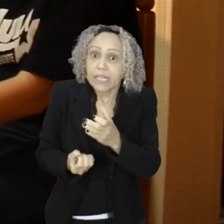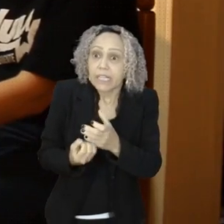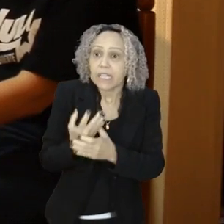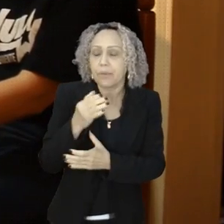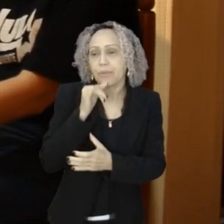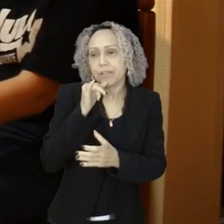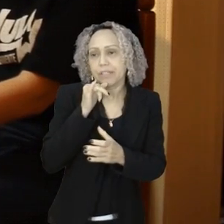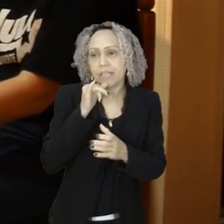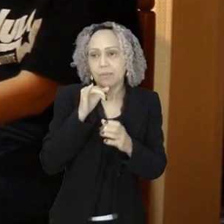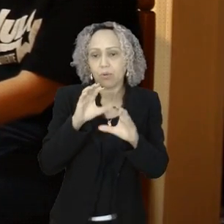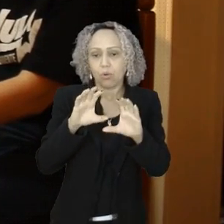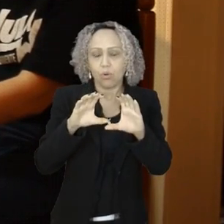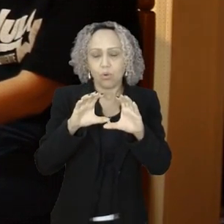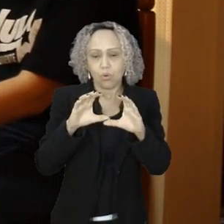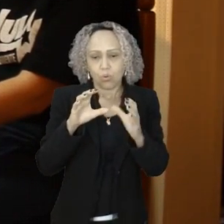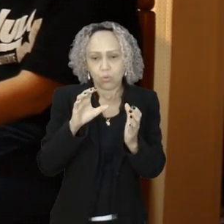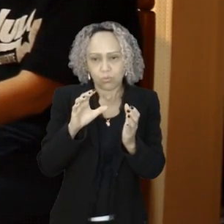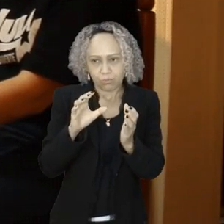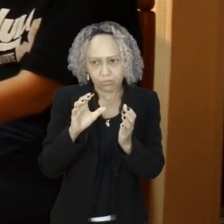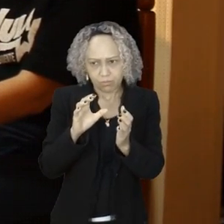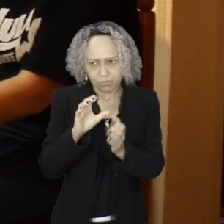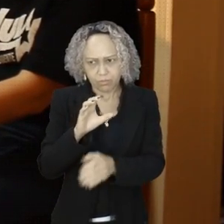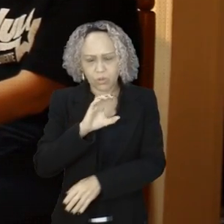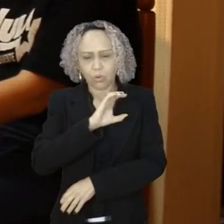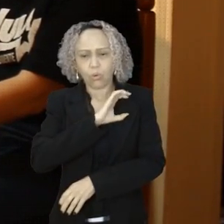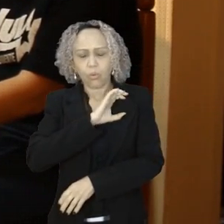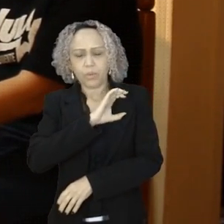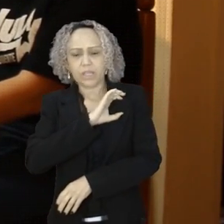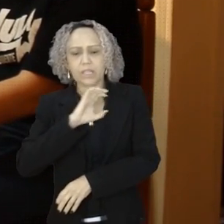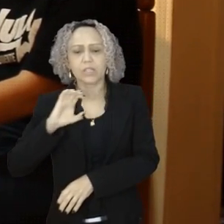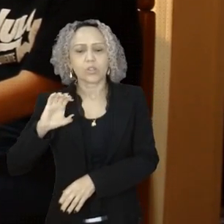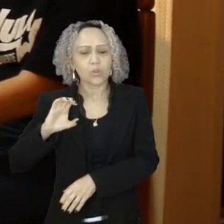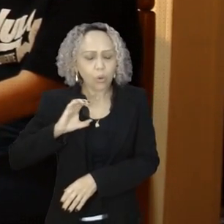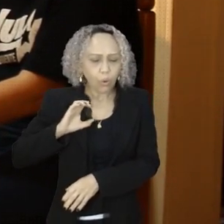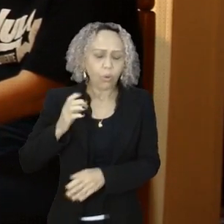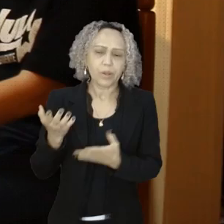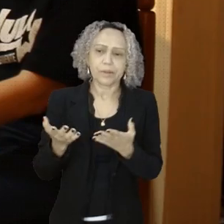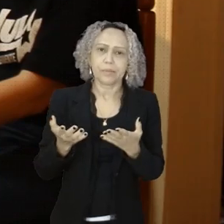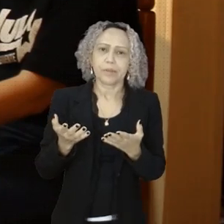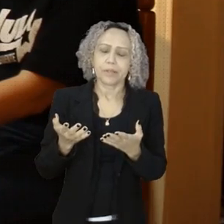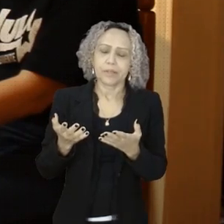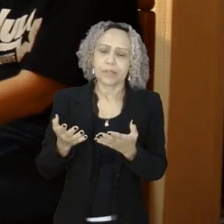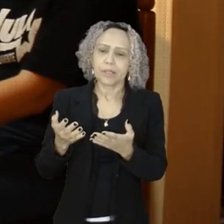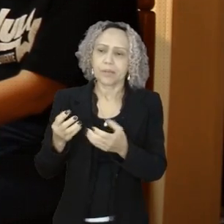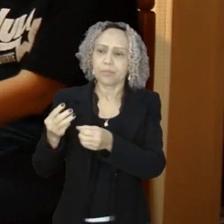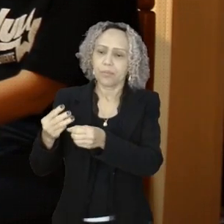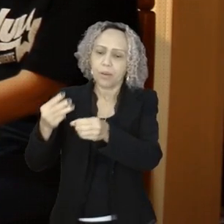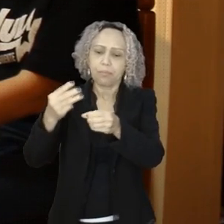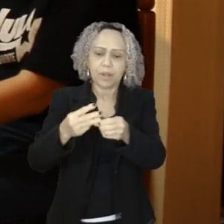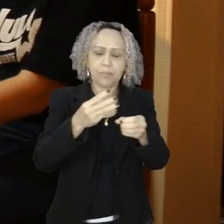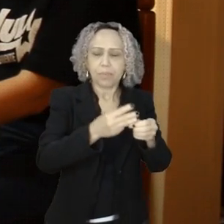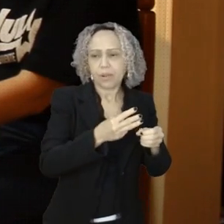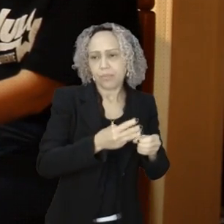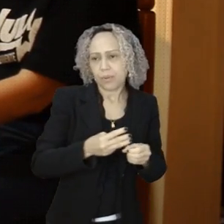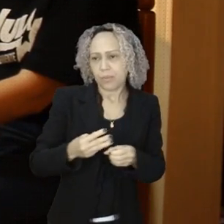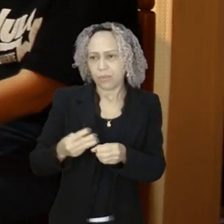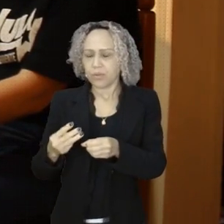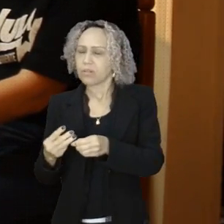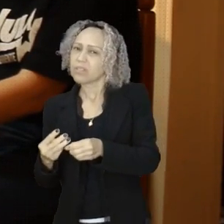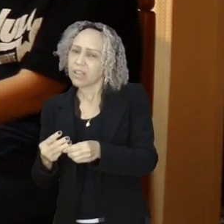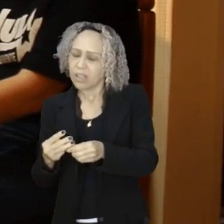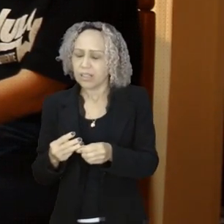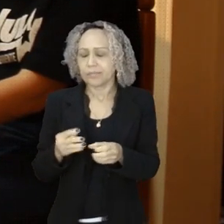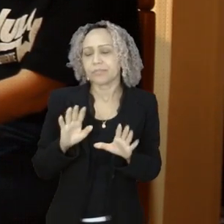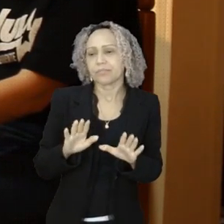uhum, né, em vários municípios, né, para ter um mínimo de base e ali fazer